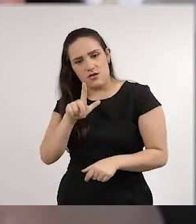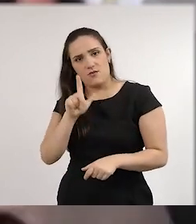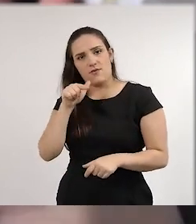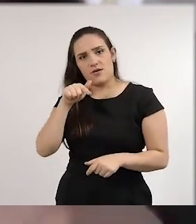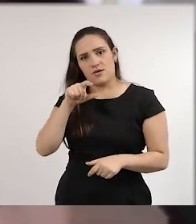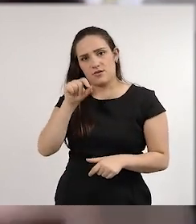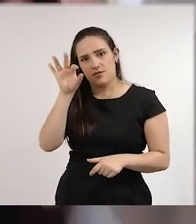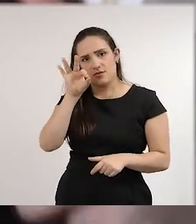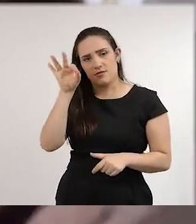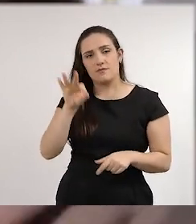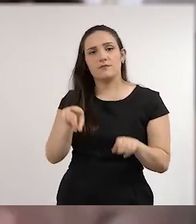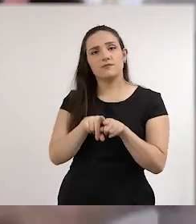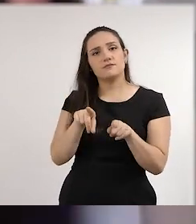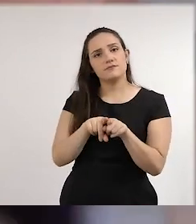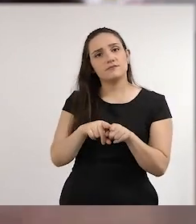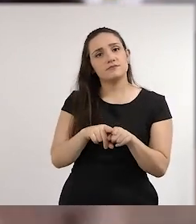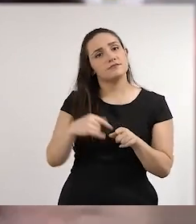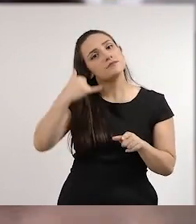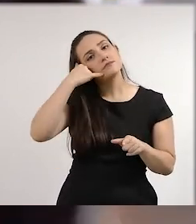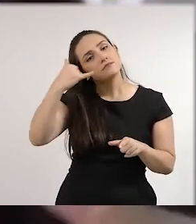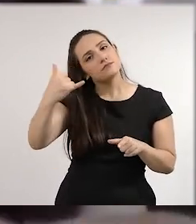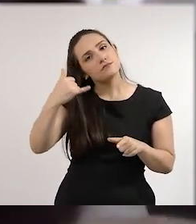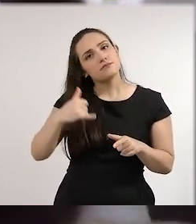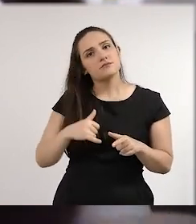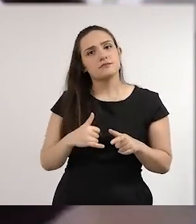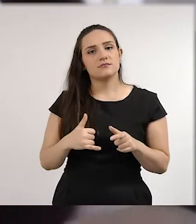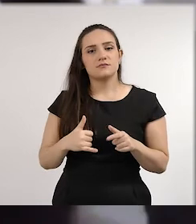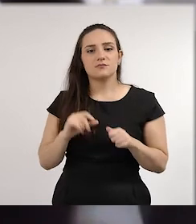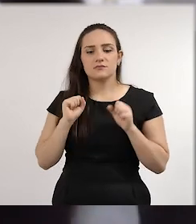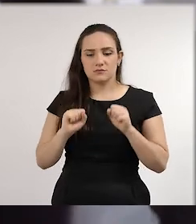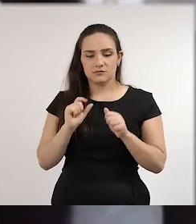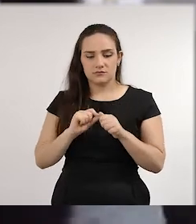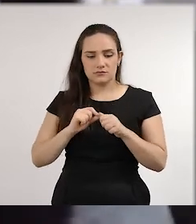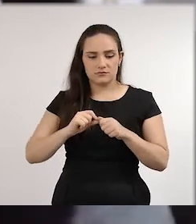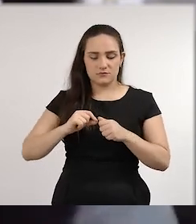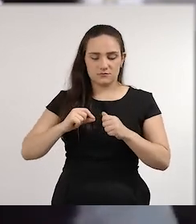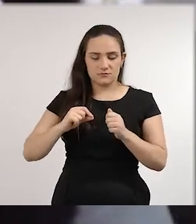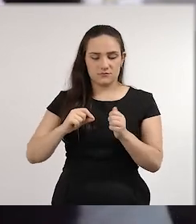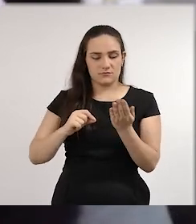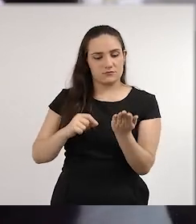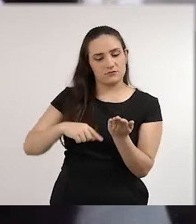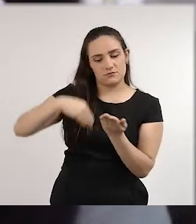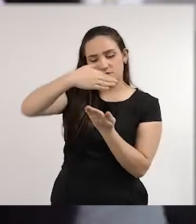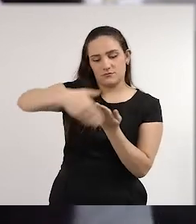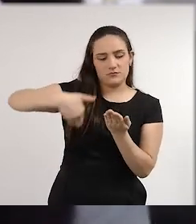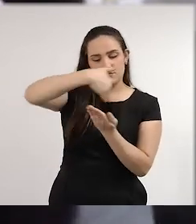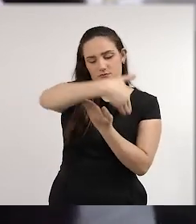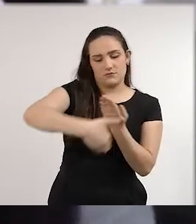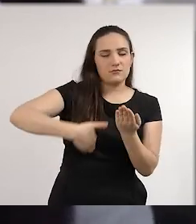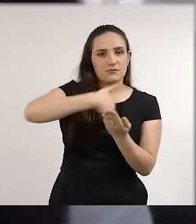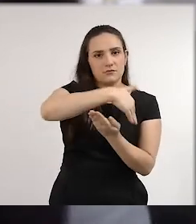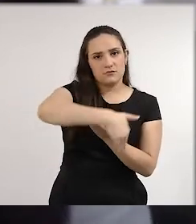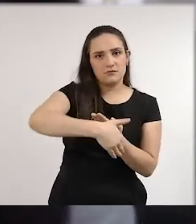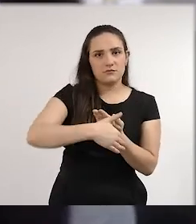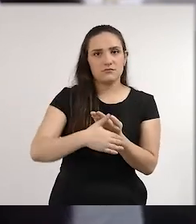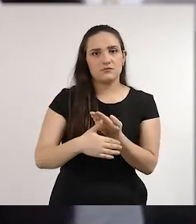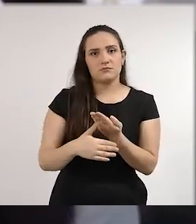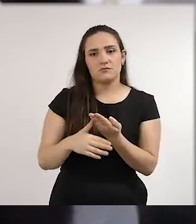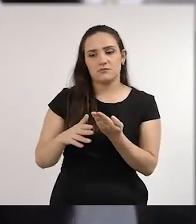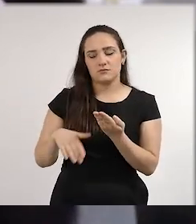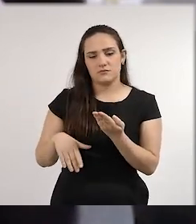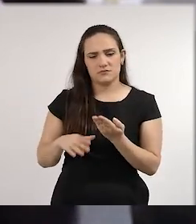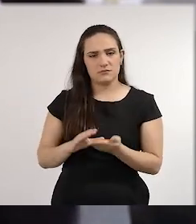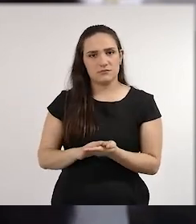os celulares, quando sair, colocar um papel filme, porque a gente deixa o celular num canto, depois a gente põe na boca.